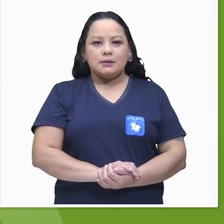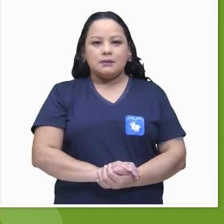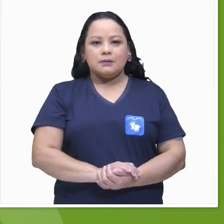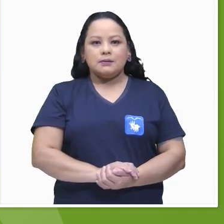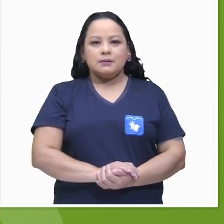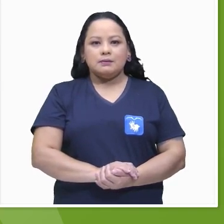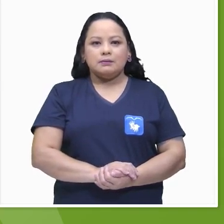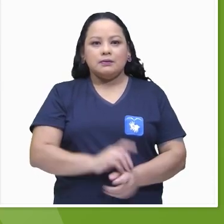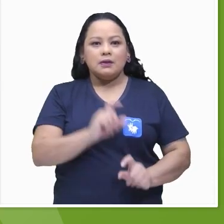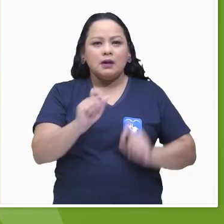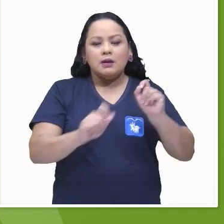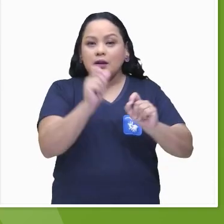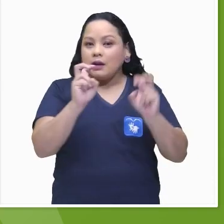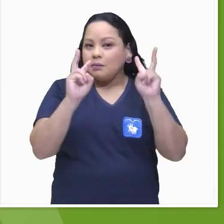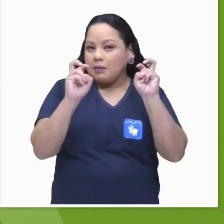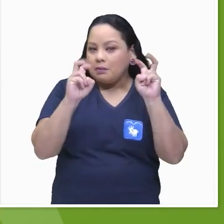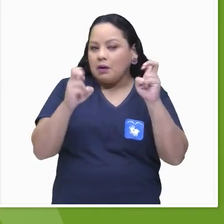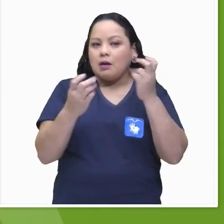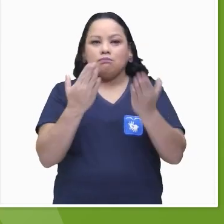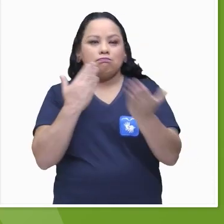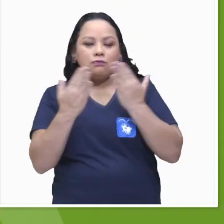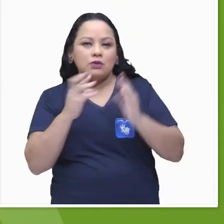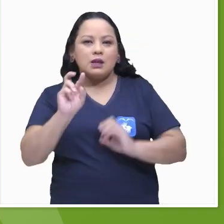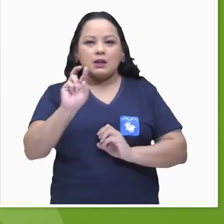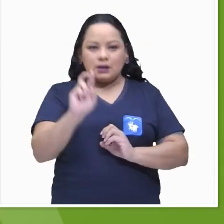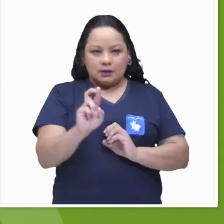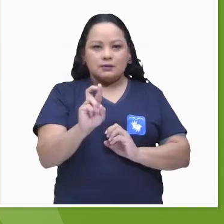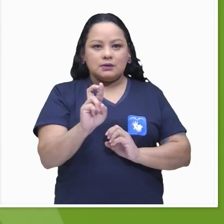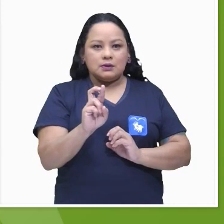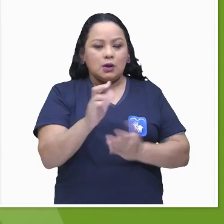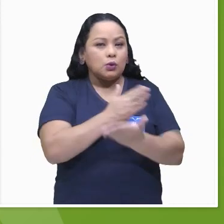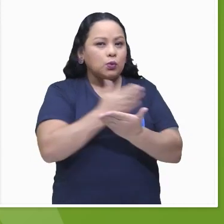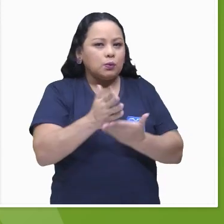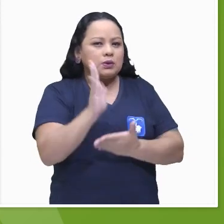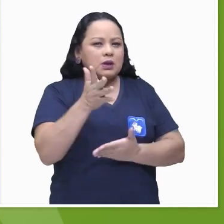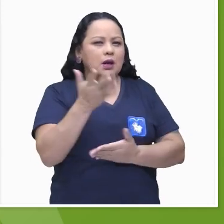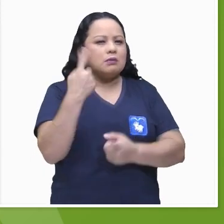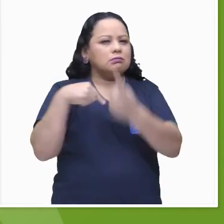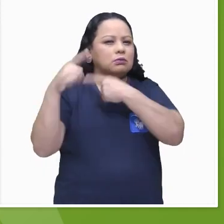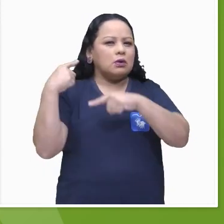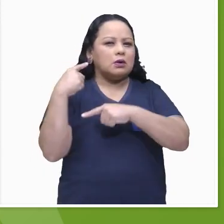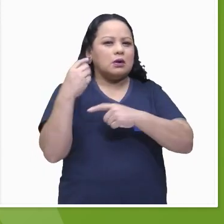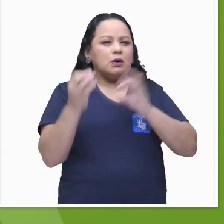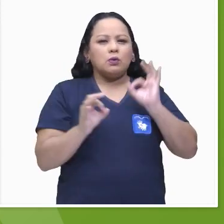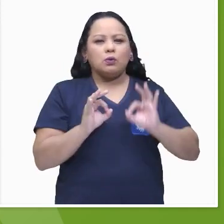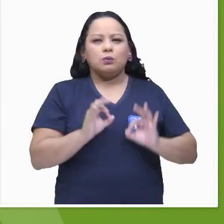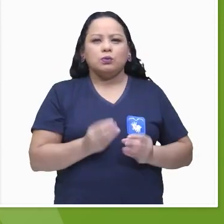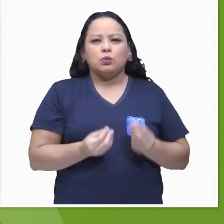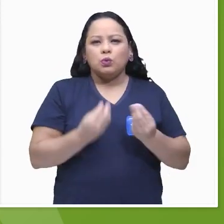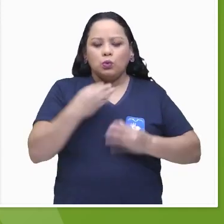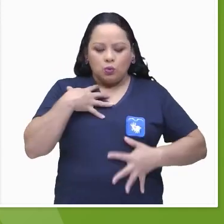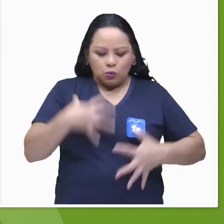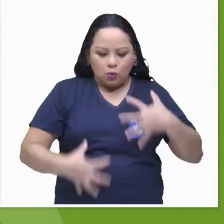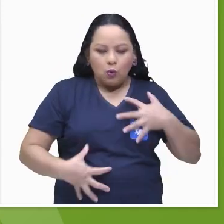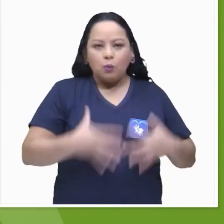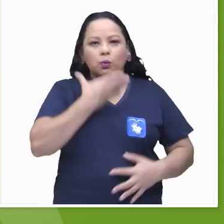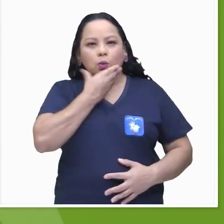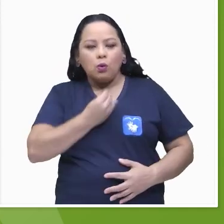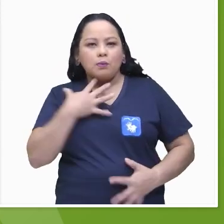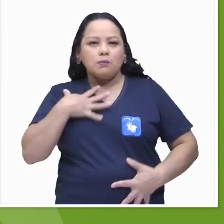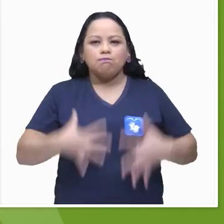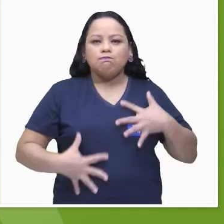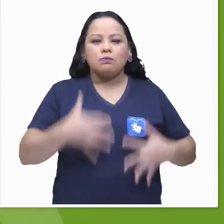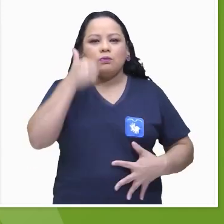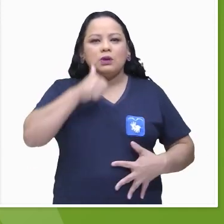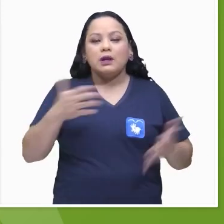E aí, falando sobre isso, né, sobre gravidez, a gente vai ver no início. Já vimos lá os sistemas genitais masculino e feminino. E hoje a